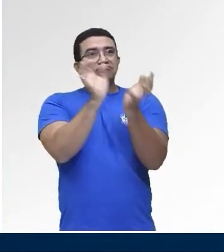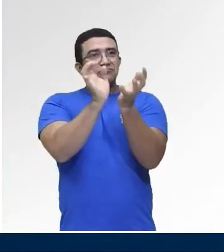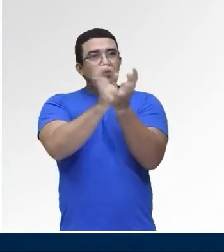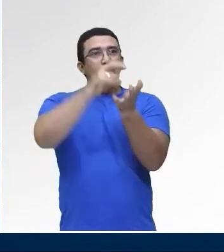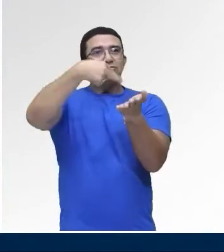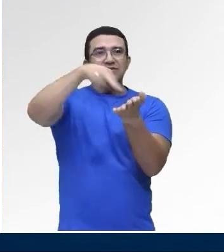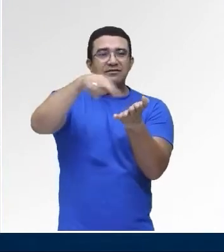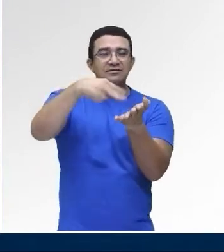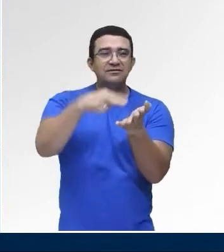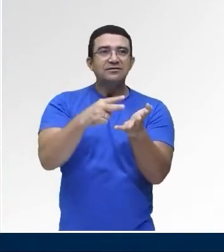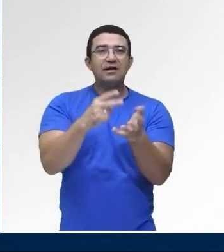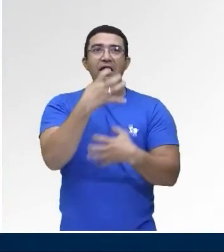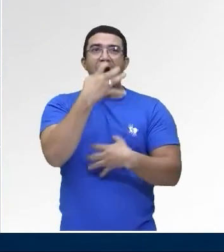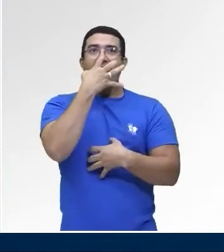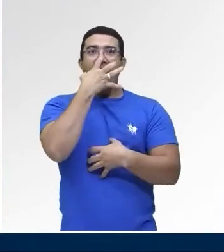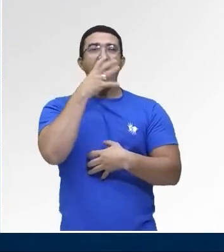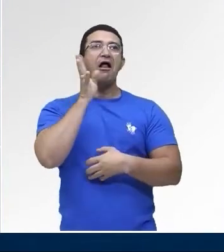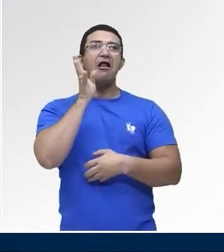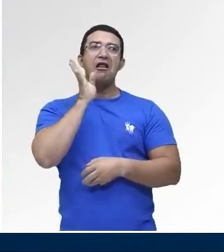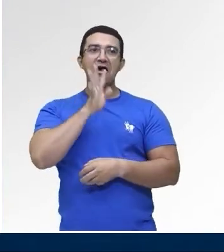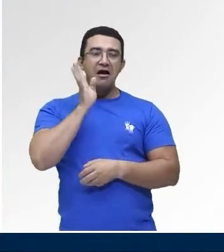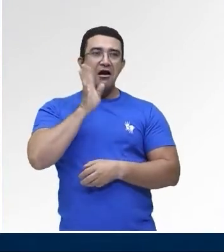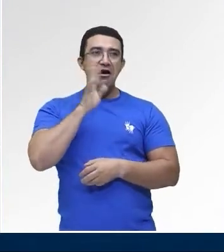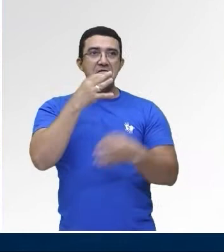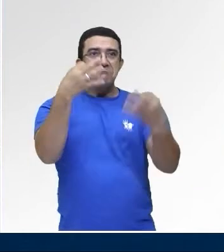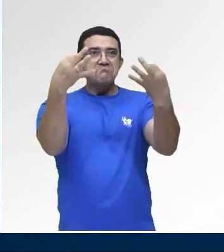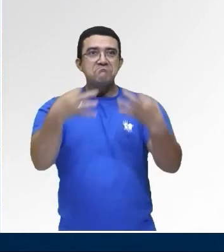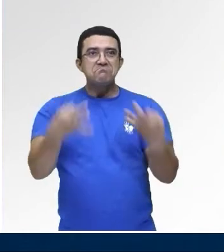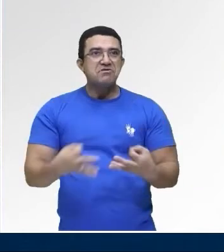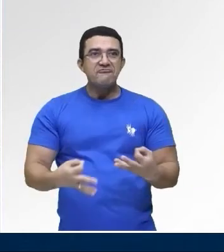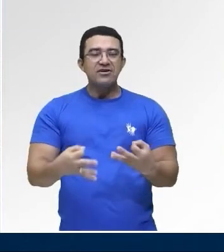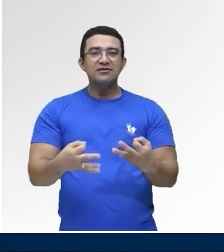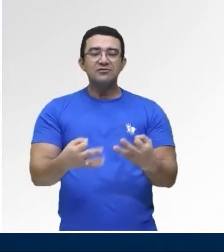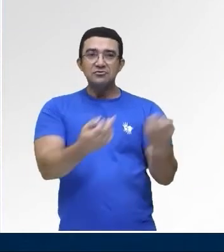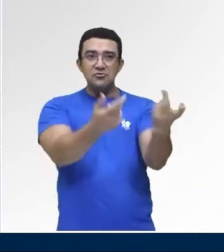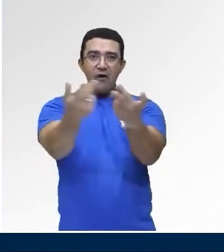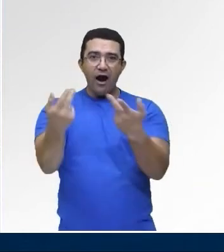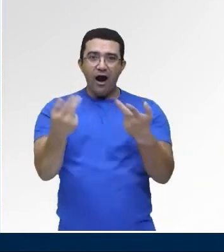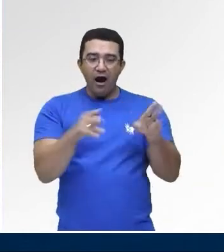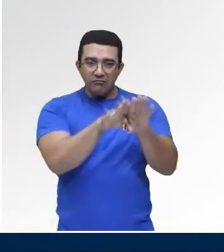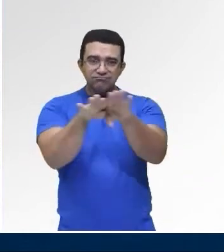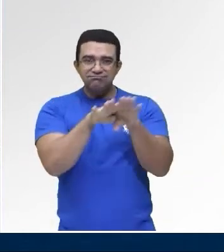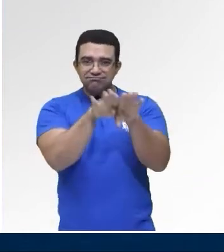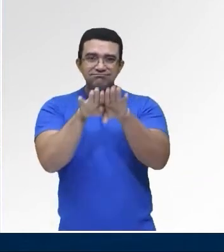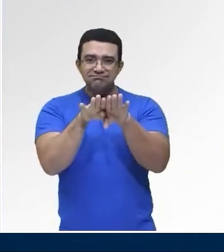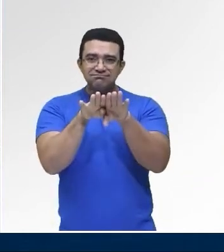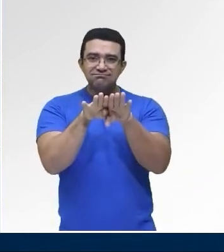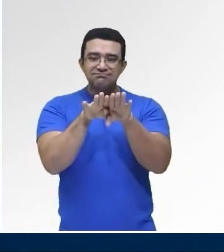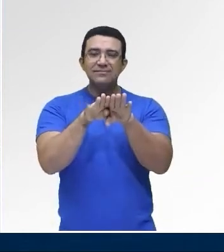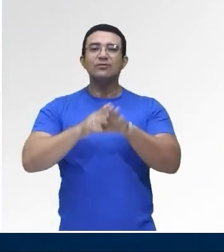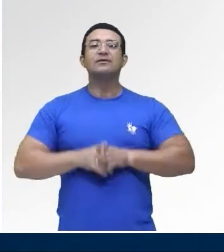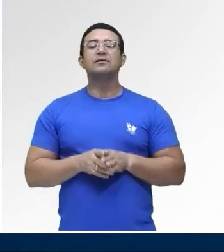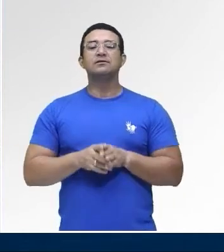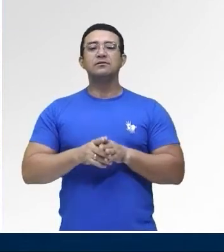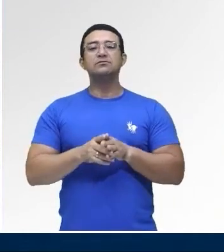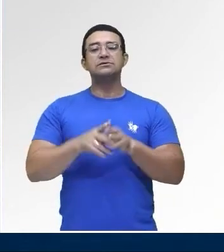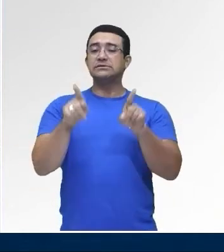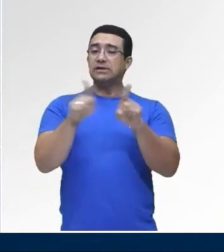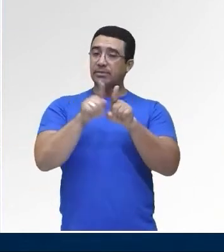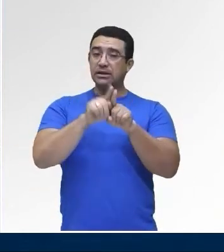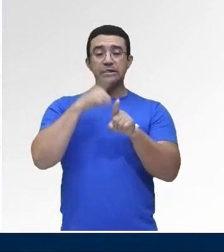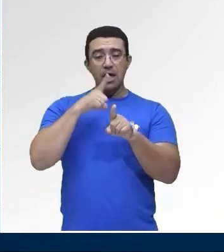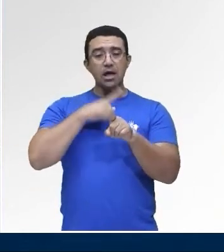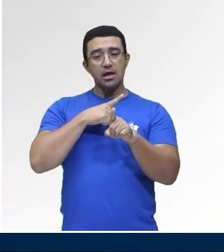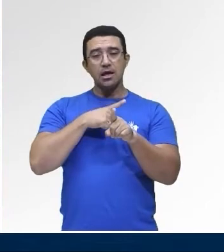Muito, muito bom. Então, nesse tipo de arte, nós também temos poesia. Por quê?